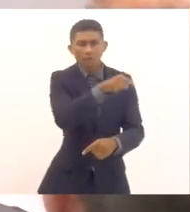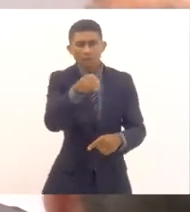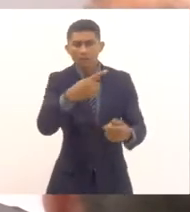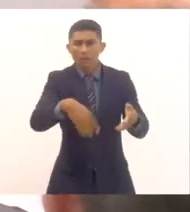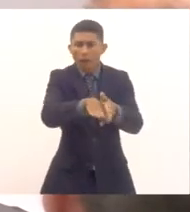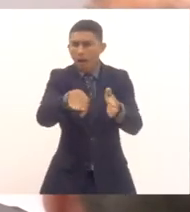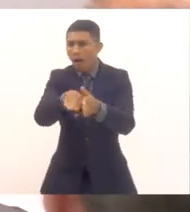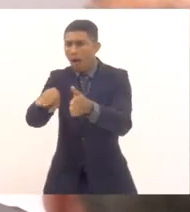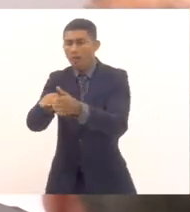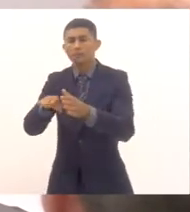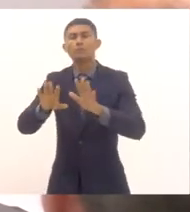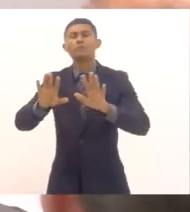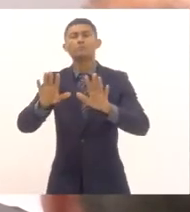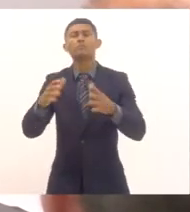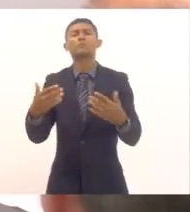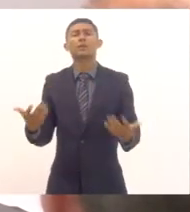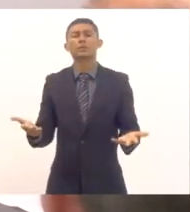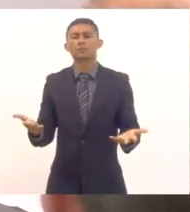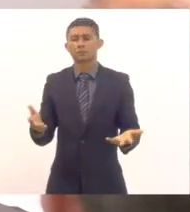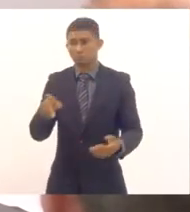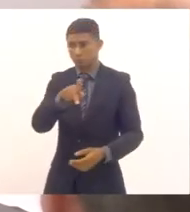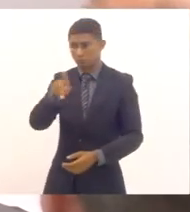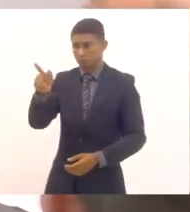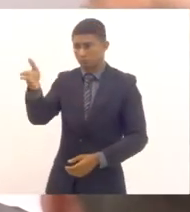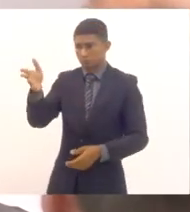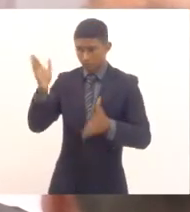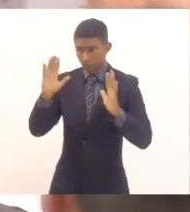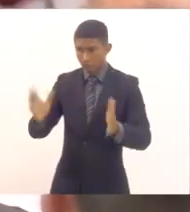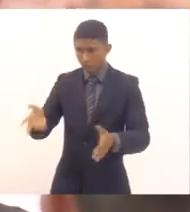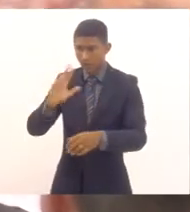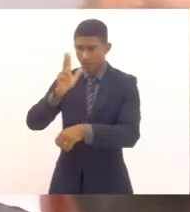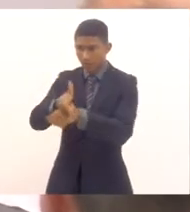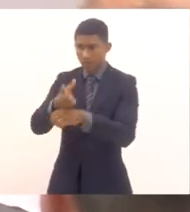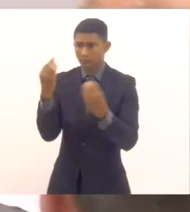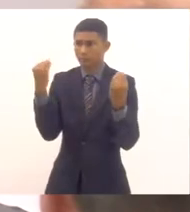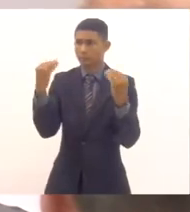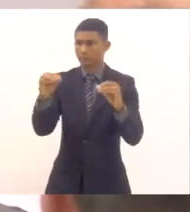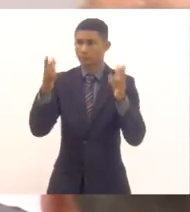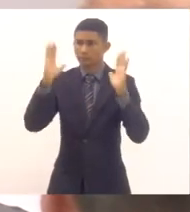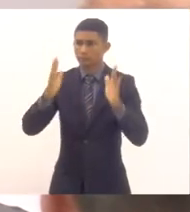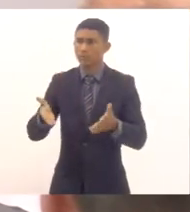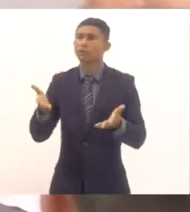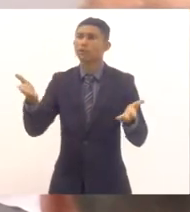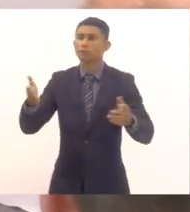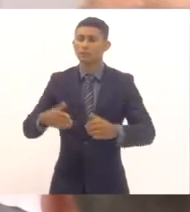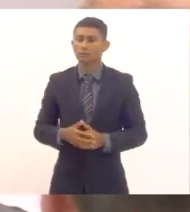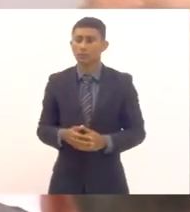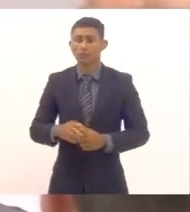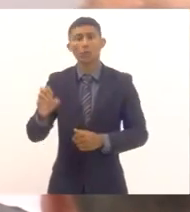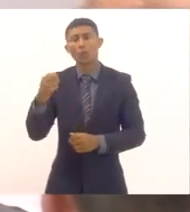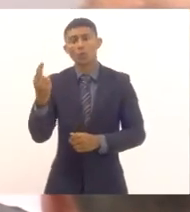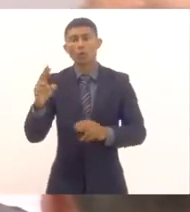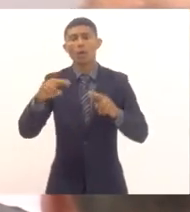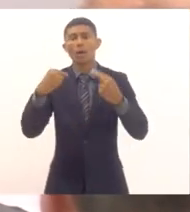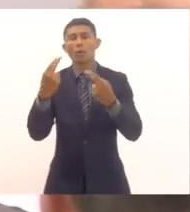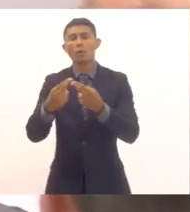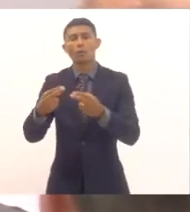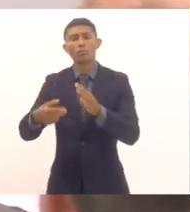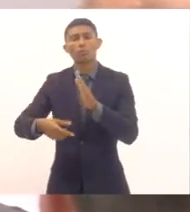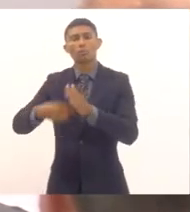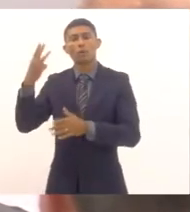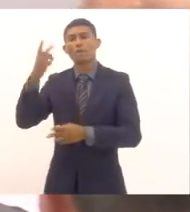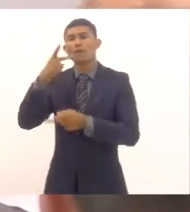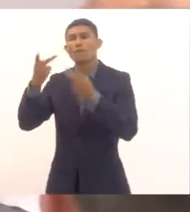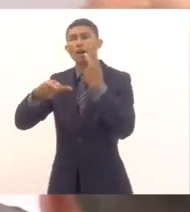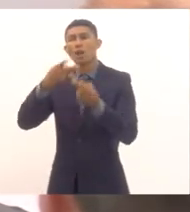estações o presidente da SuperVia isso foi adiante ou Ficou só na e na ausência laje tá na terceira audiência